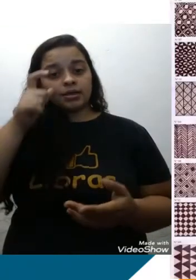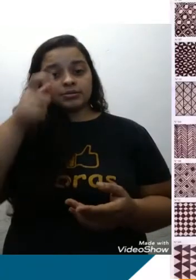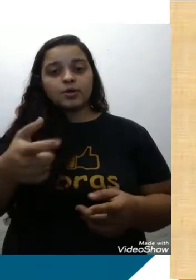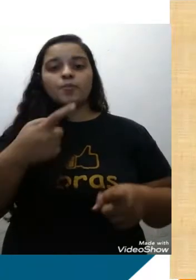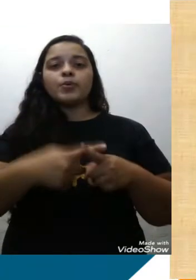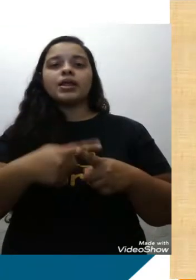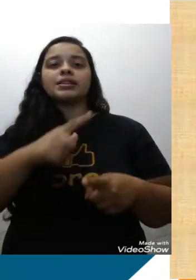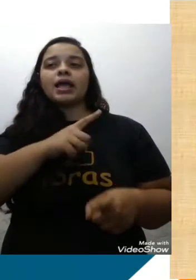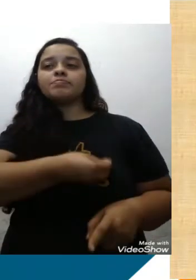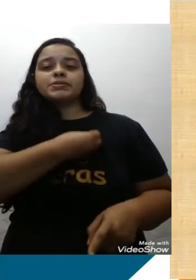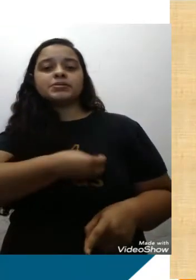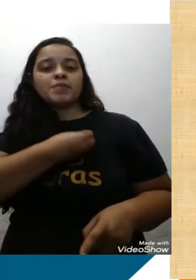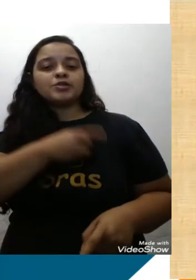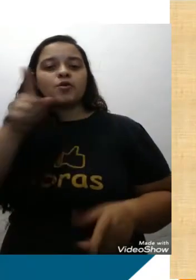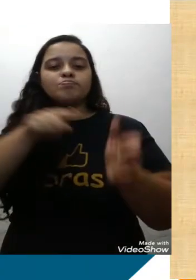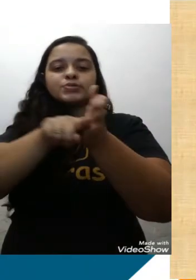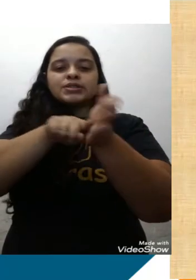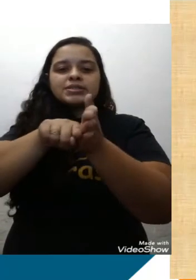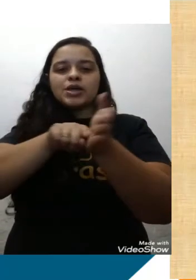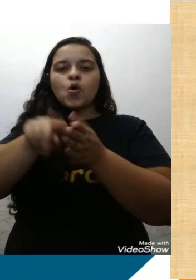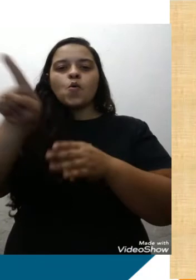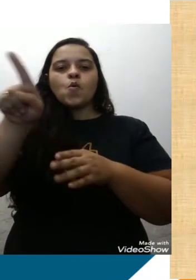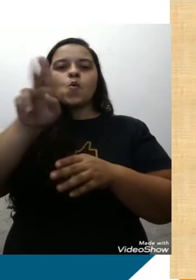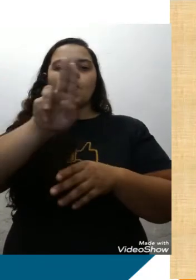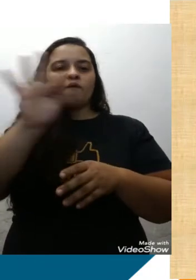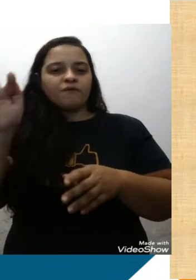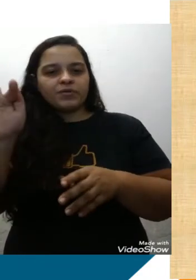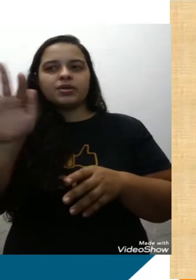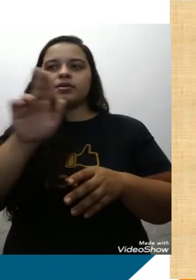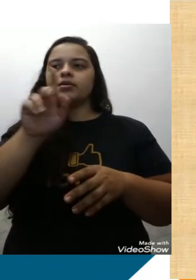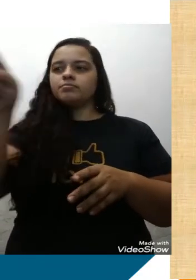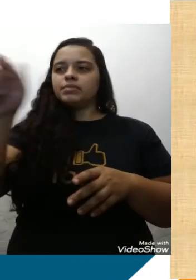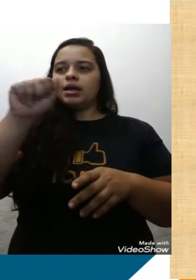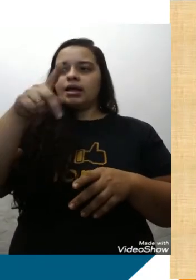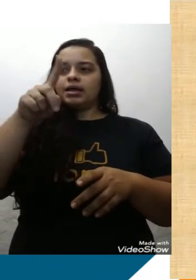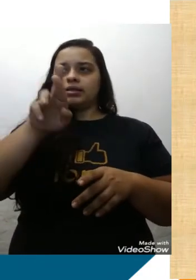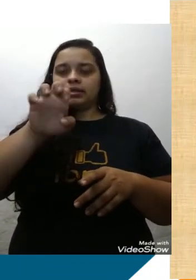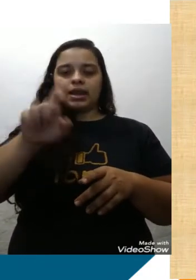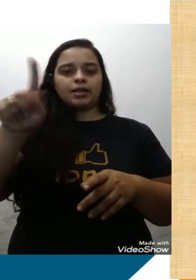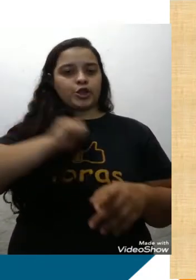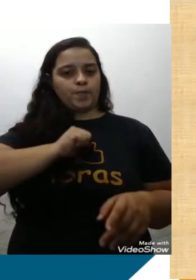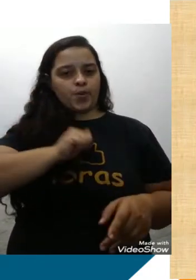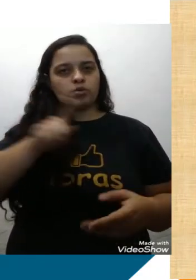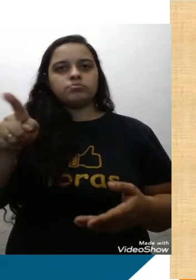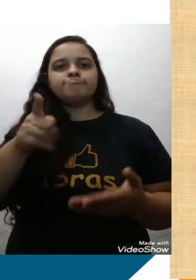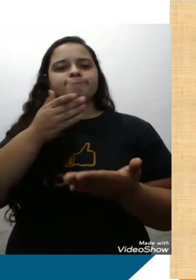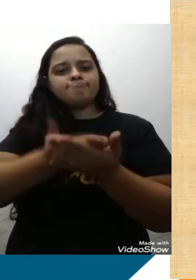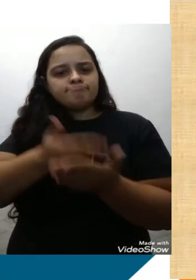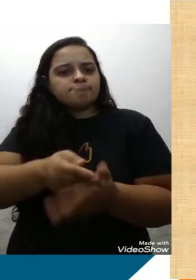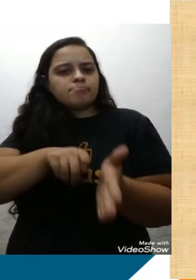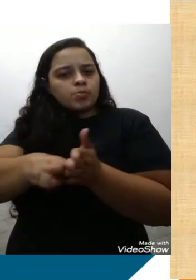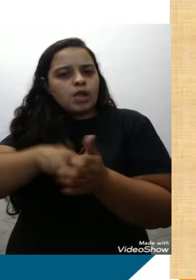Então, é interessante porque também tem uma participação importante dos pesquisadores da UF. O bioantropólogo André Stroh é um